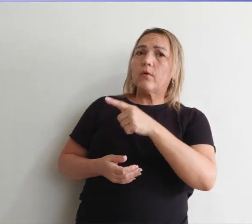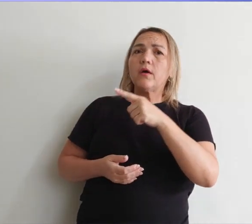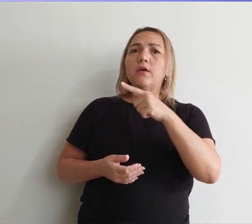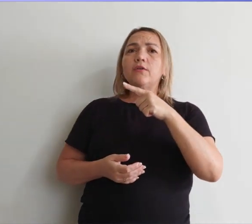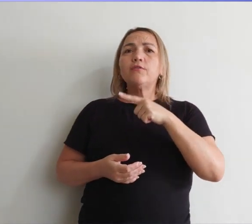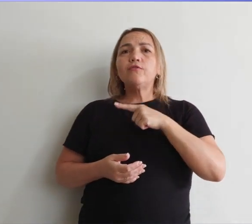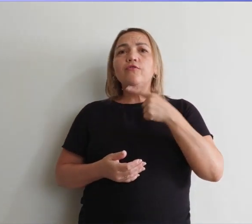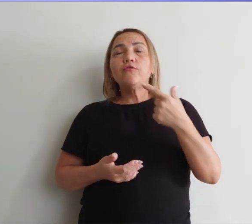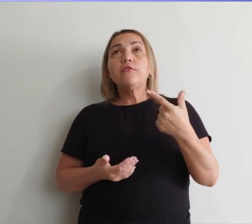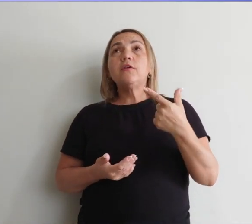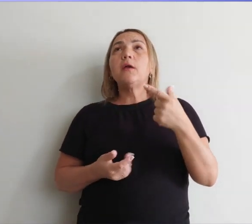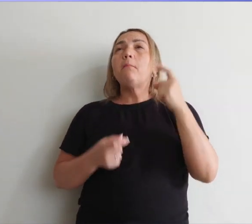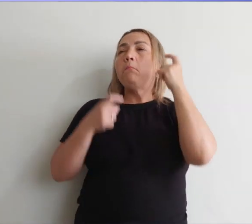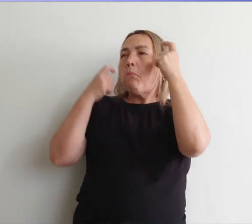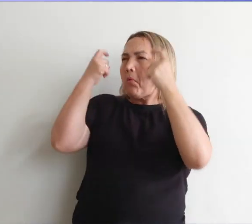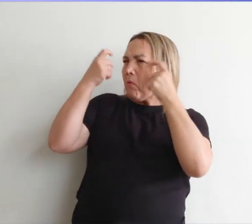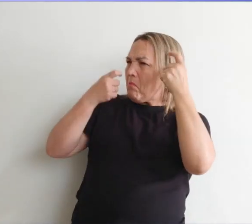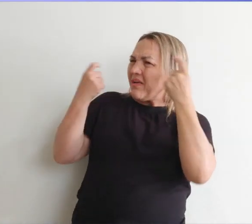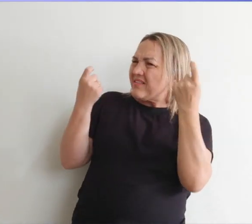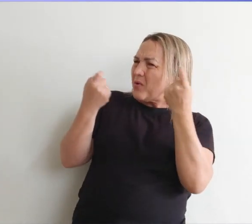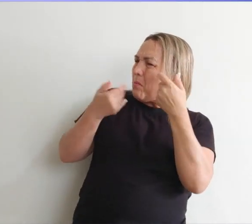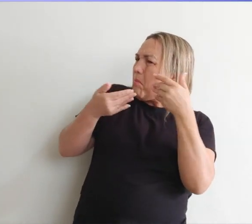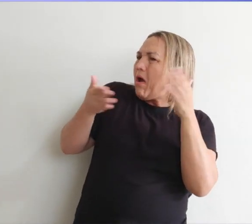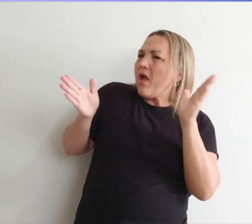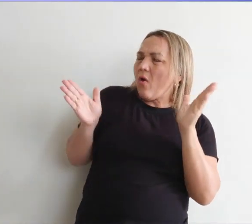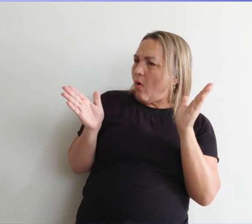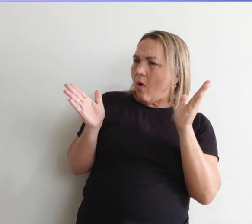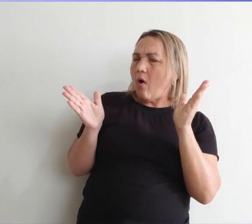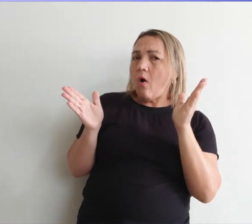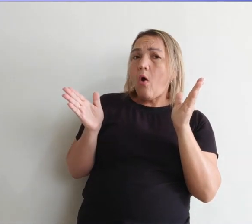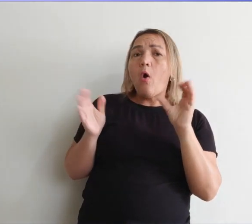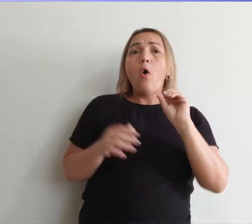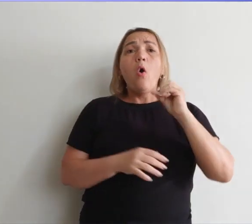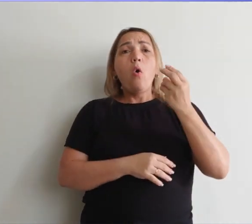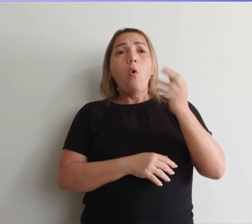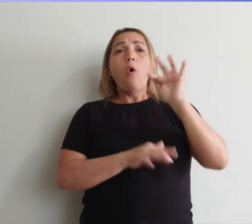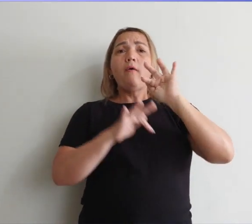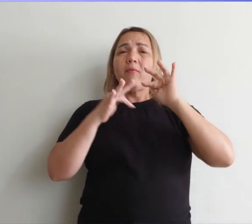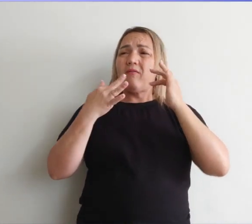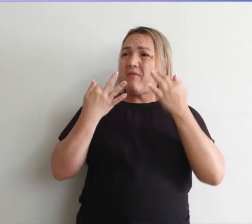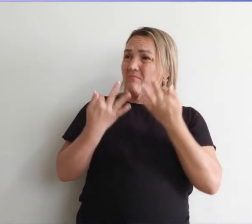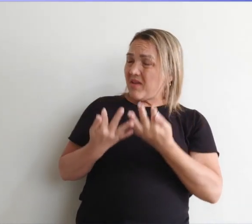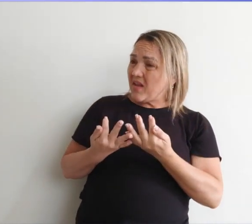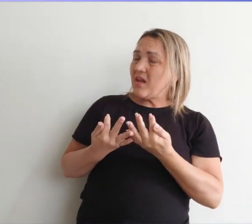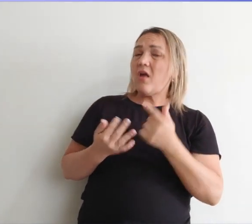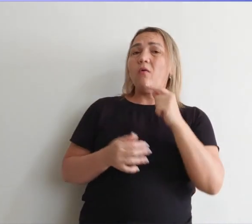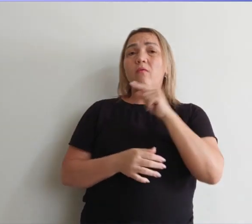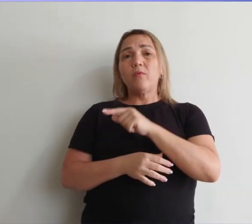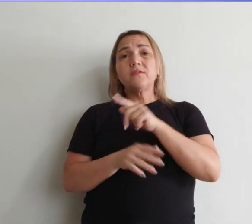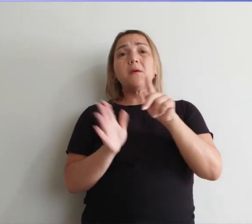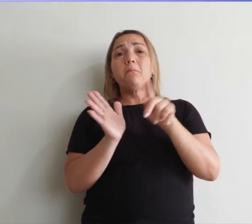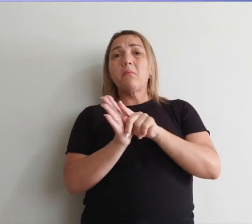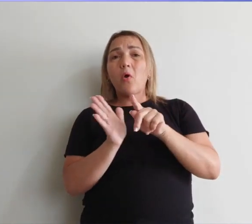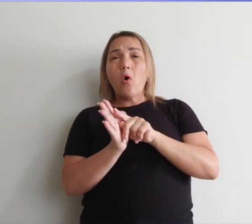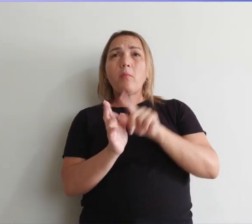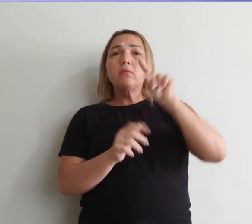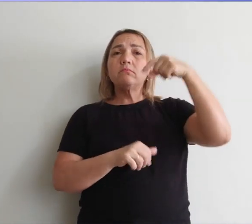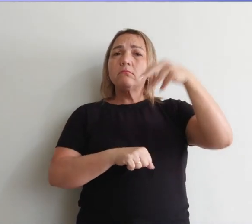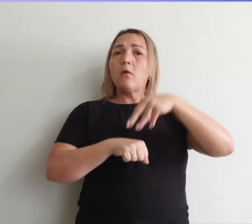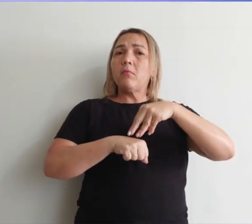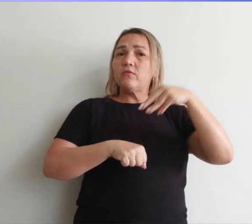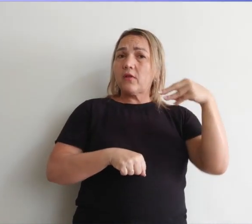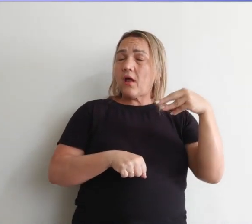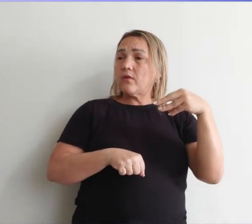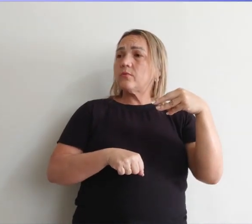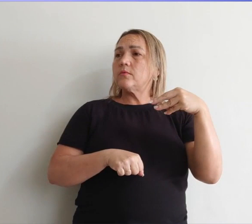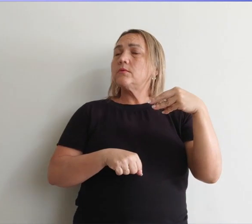tinha alguma assim, grande preocupação, ou por conta da sua família, ou por você mesmo após, né? Você falou do